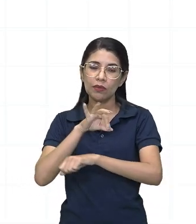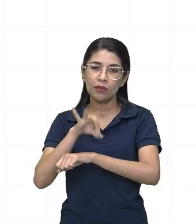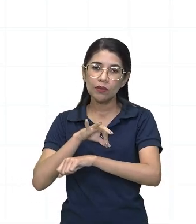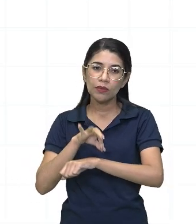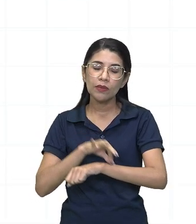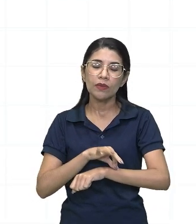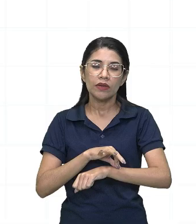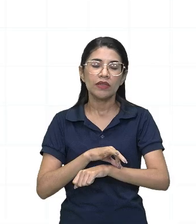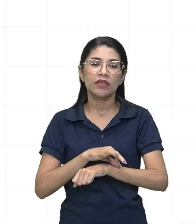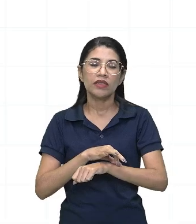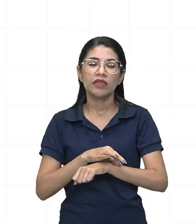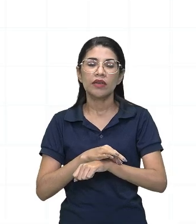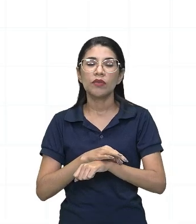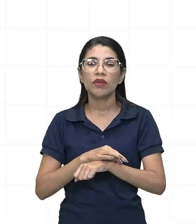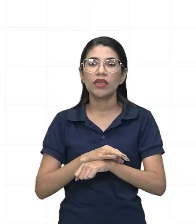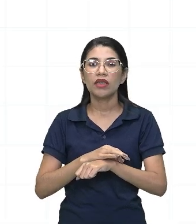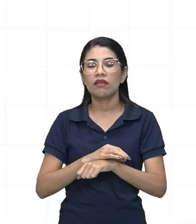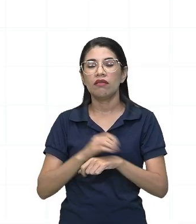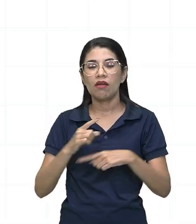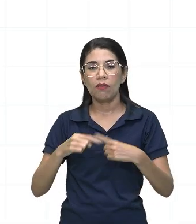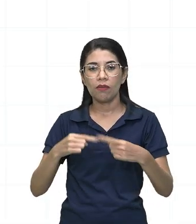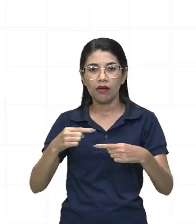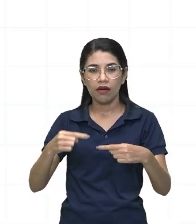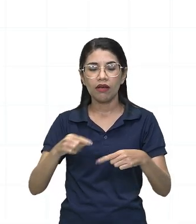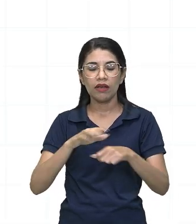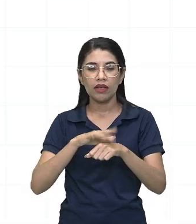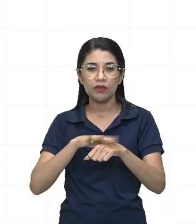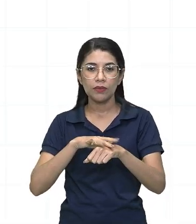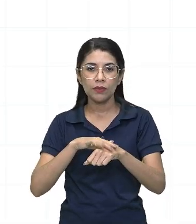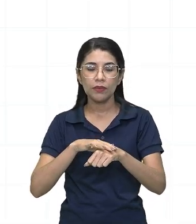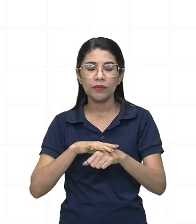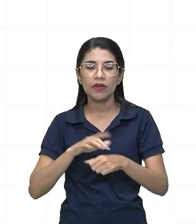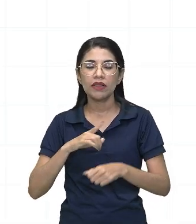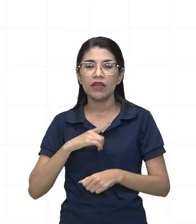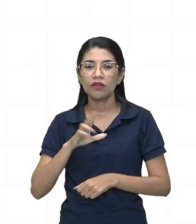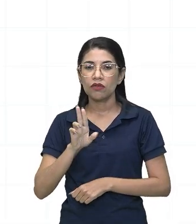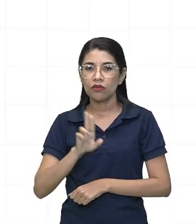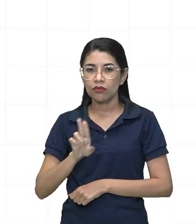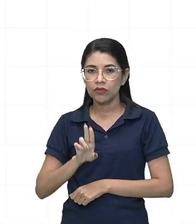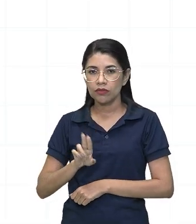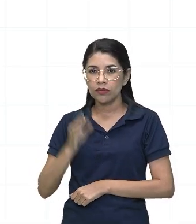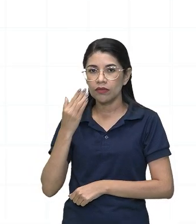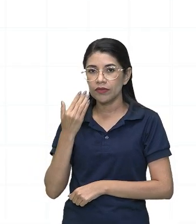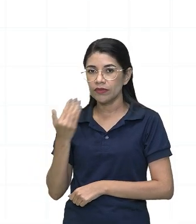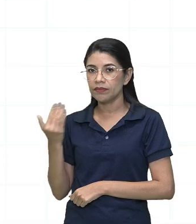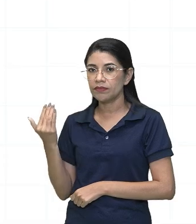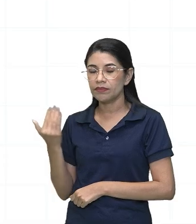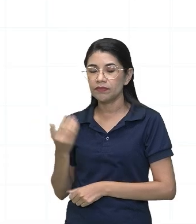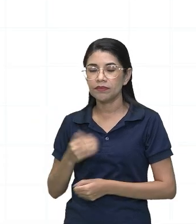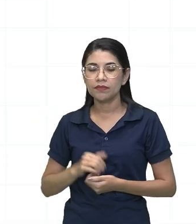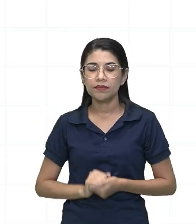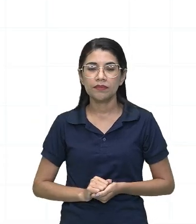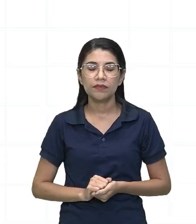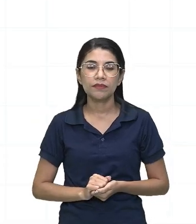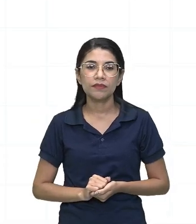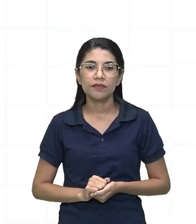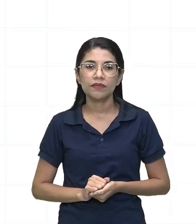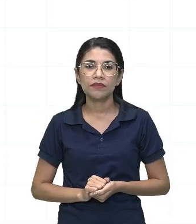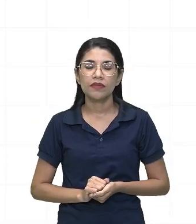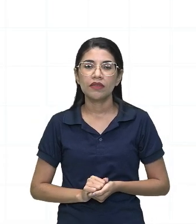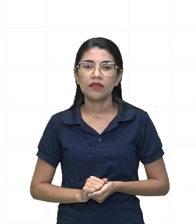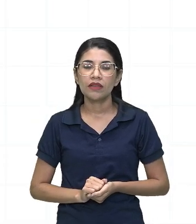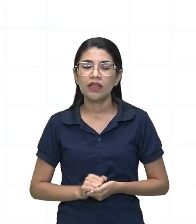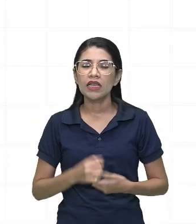dessa doença da leishmaniose, sendo chamado por todos esses nomes aí, certo? E quais são